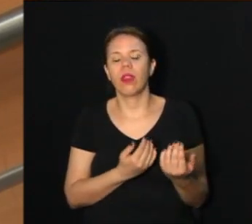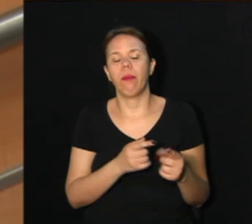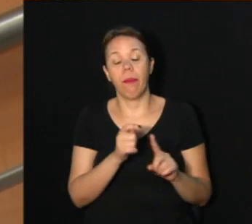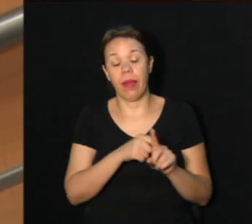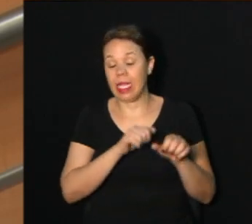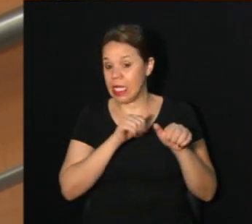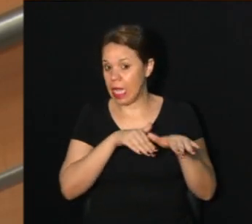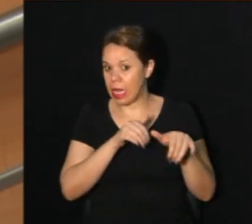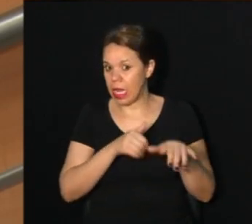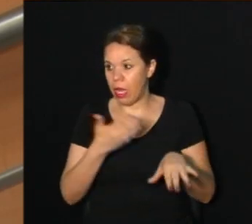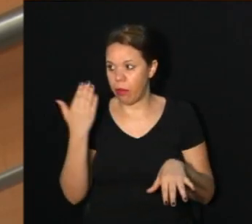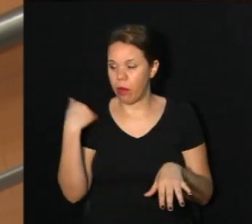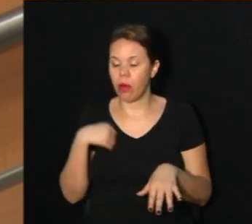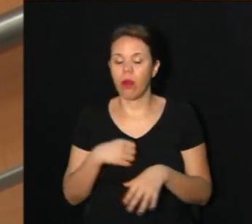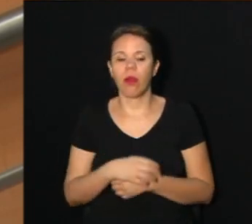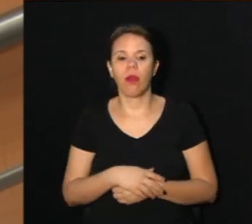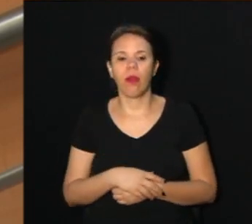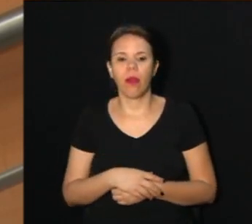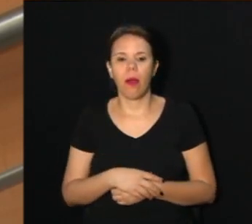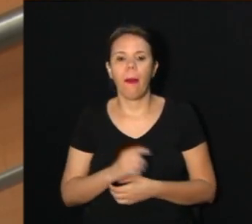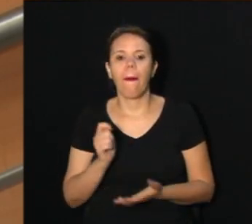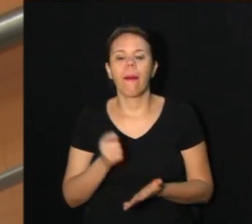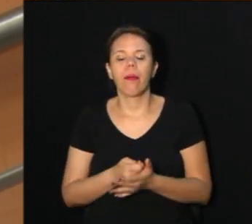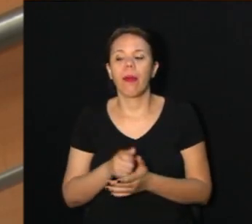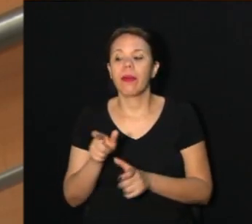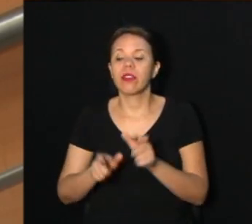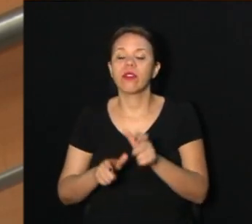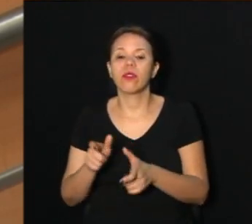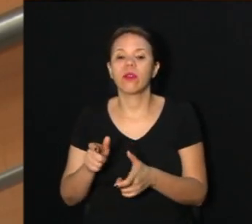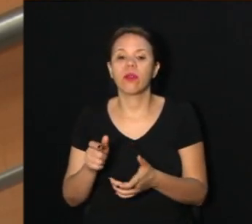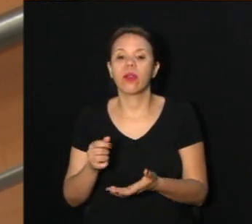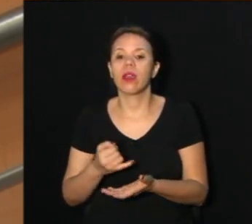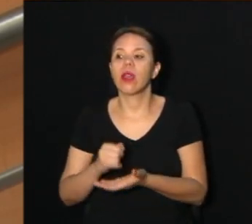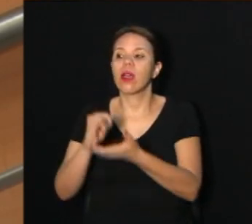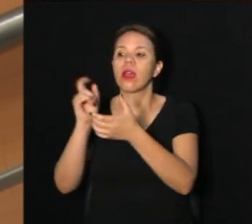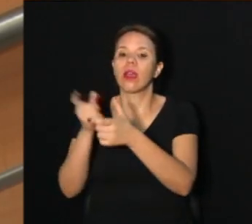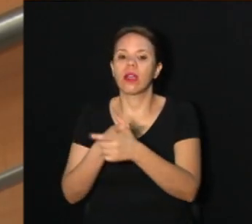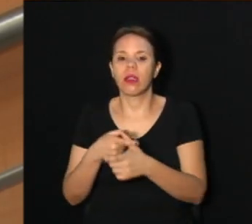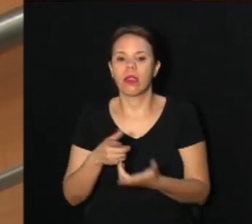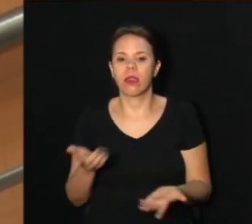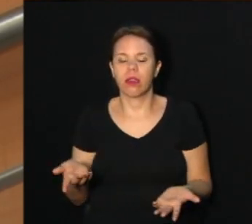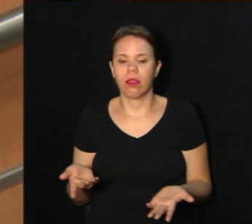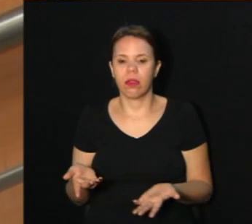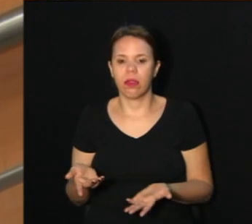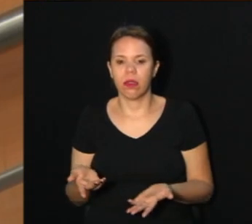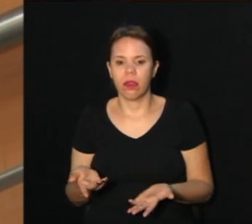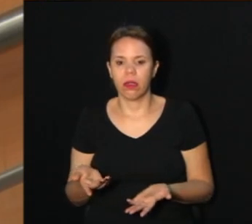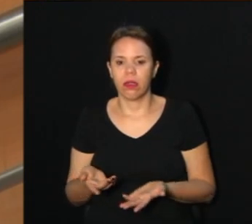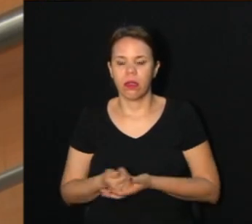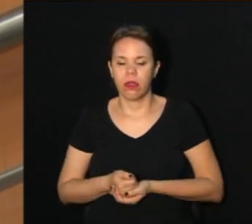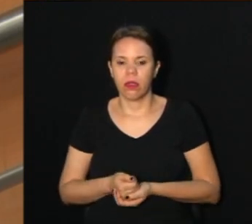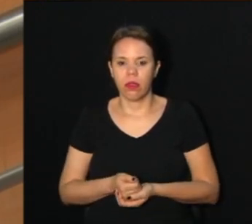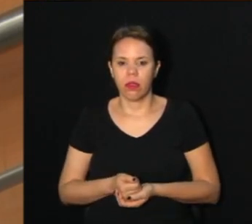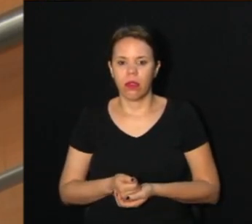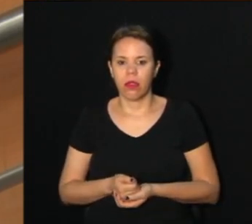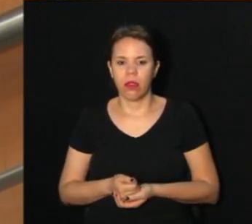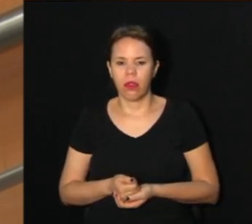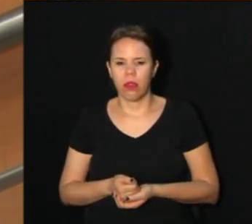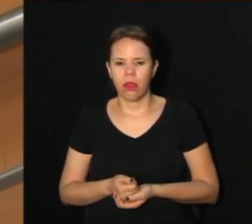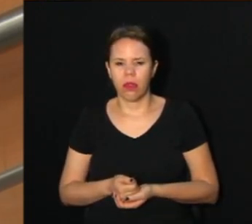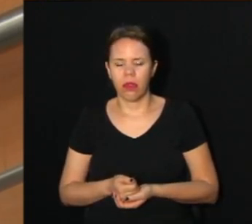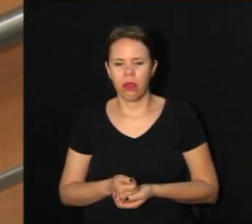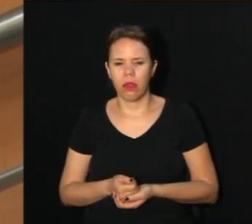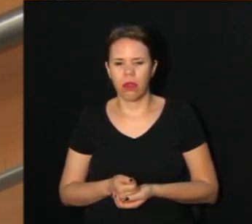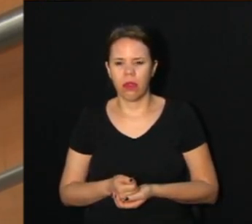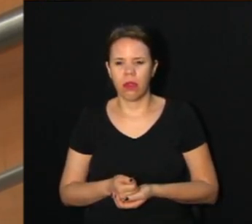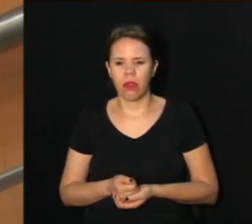paga a todos os ativos, procuradores e inativos? Extrateto ainda, que eles alegam que é extrateto.